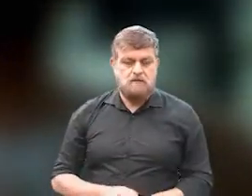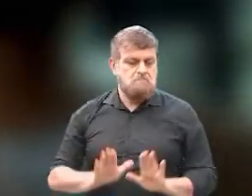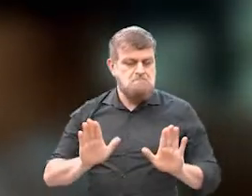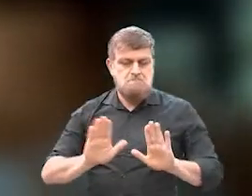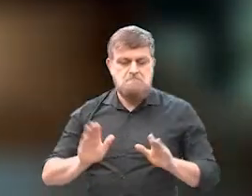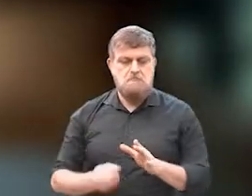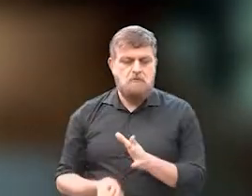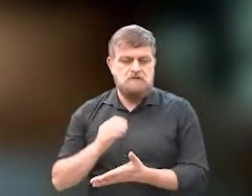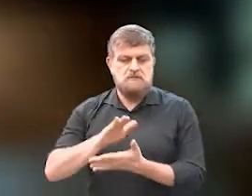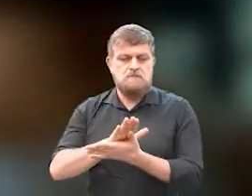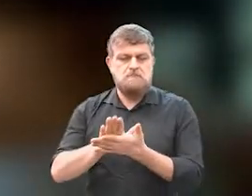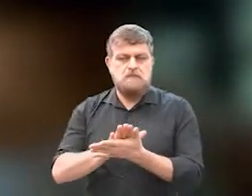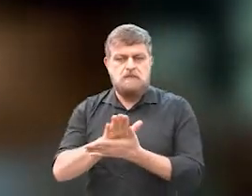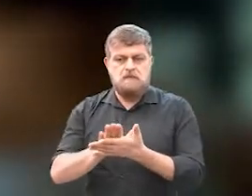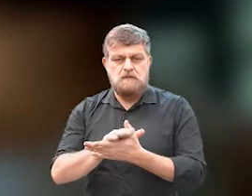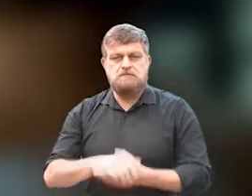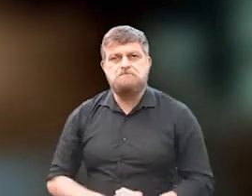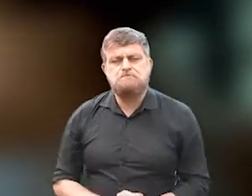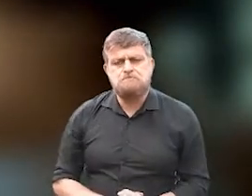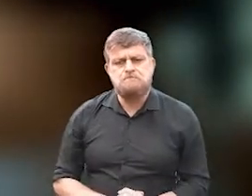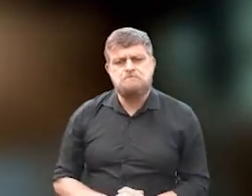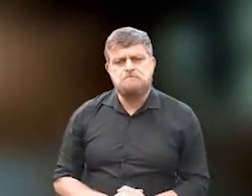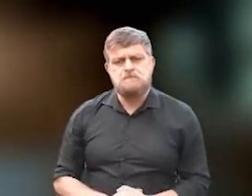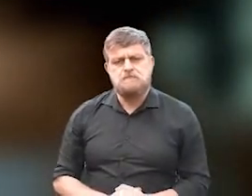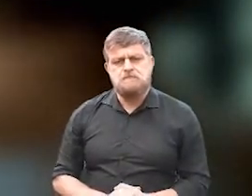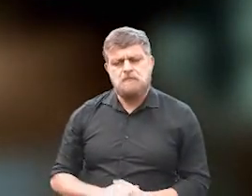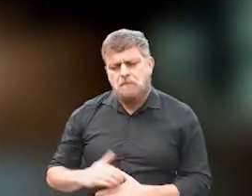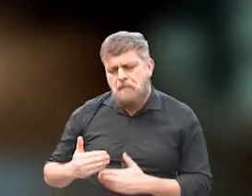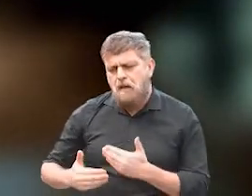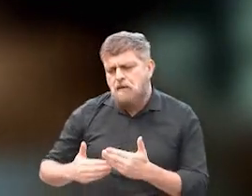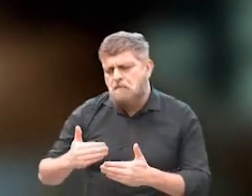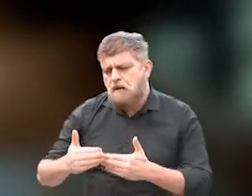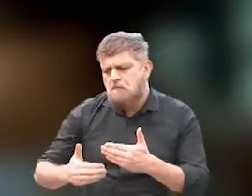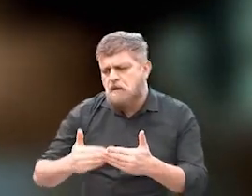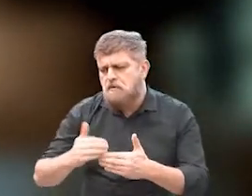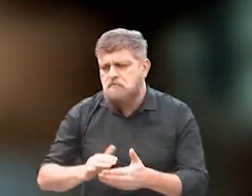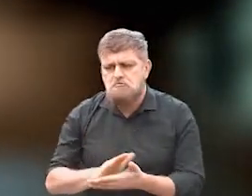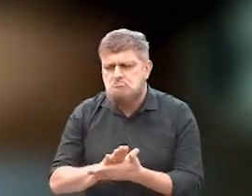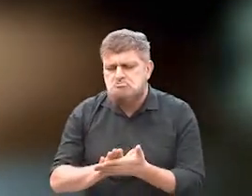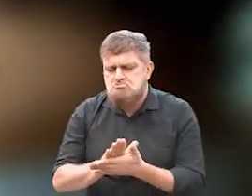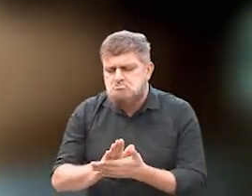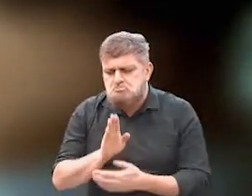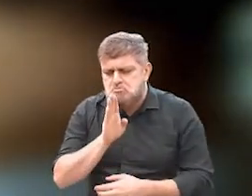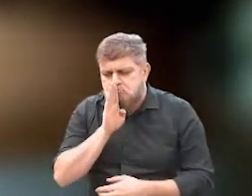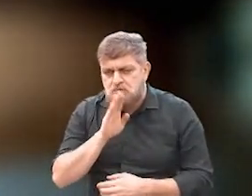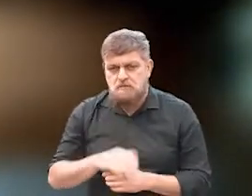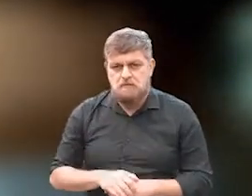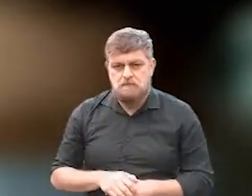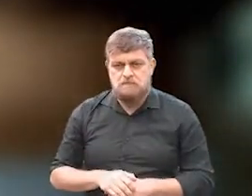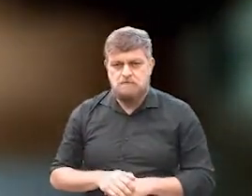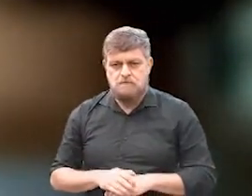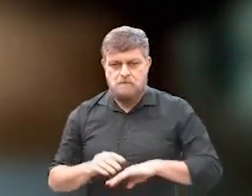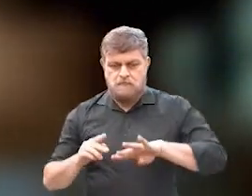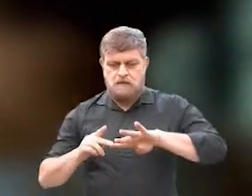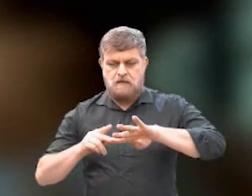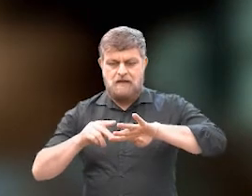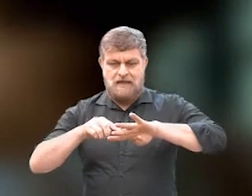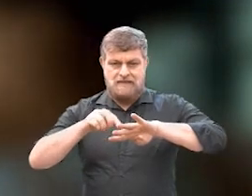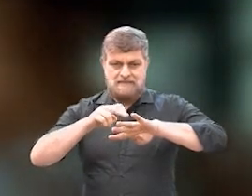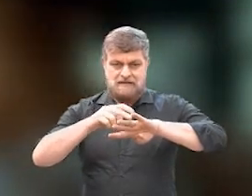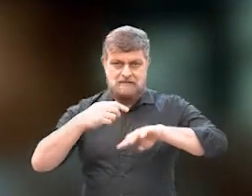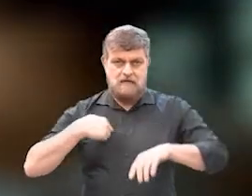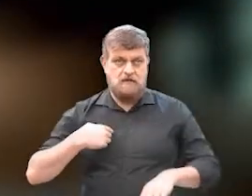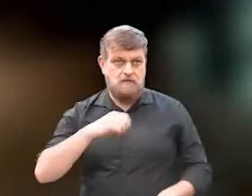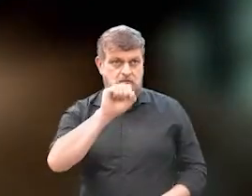desceu e eu vi que ela não ligou, não falou mais nada, subi pelas escadas até o 9º.